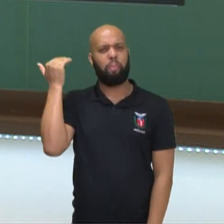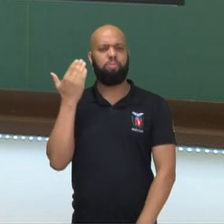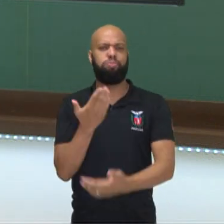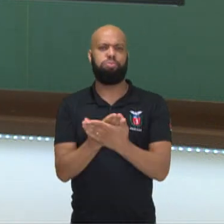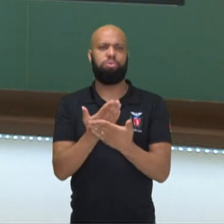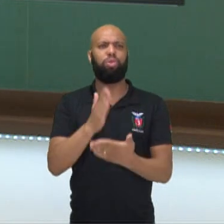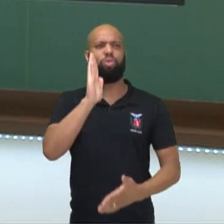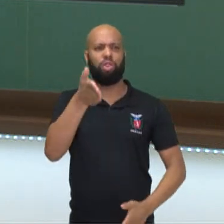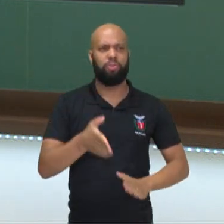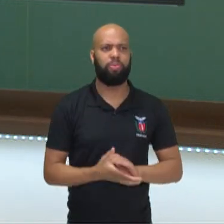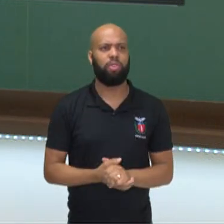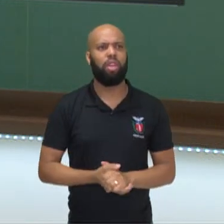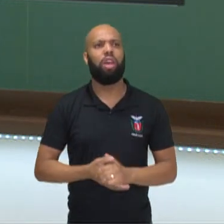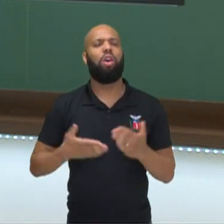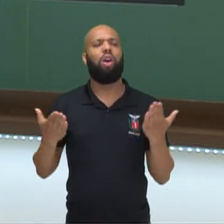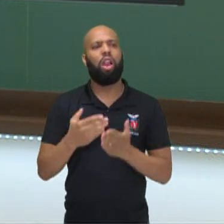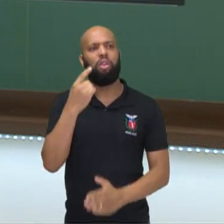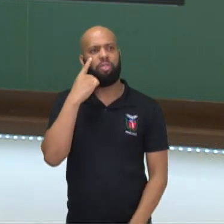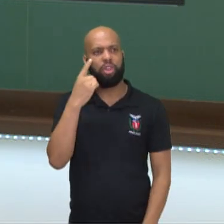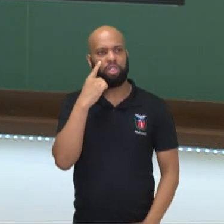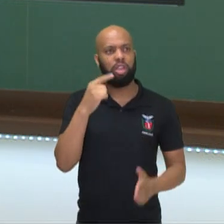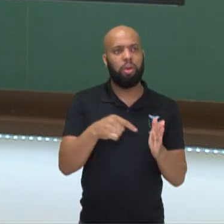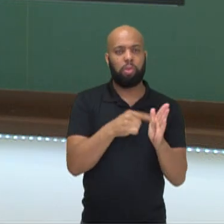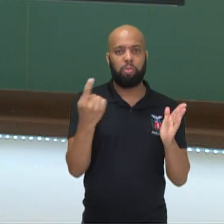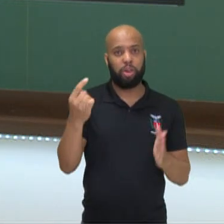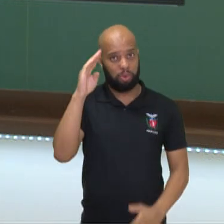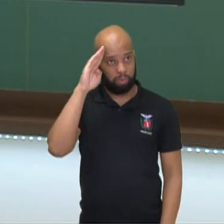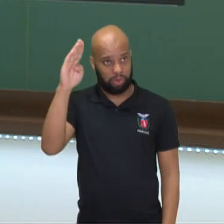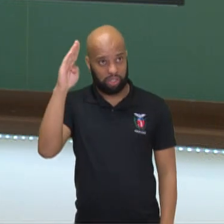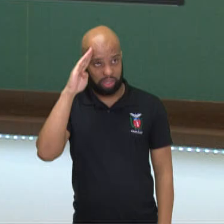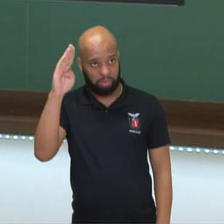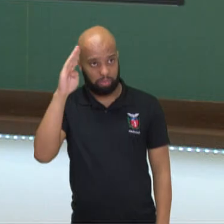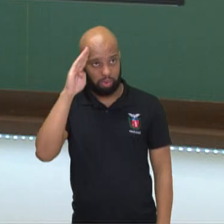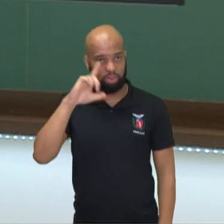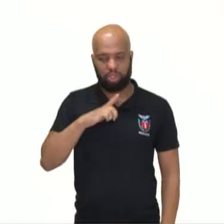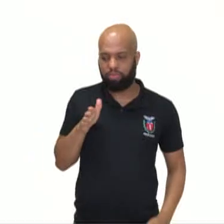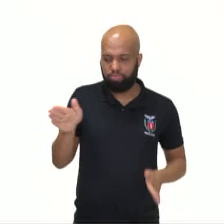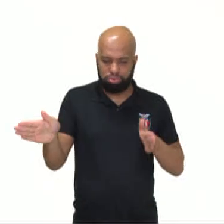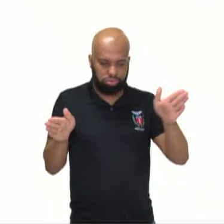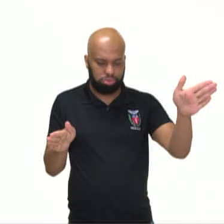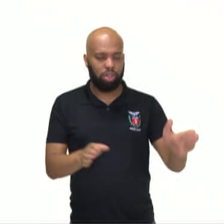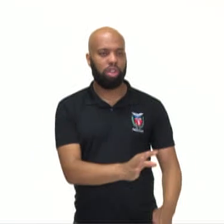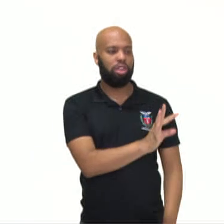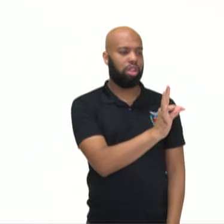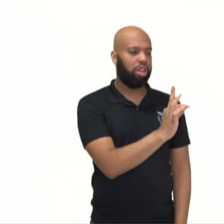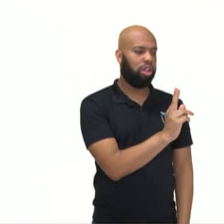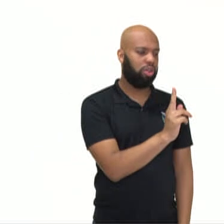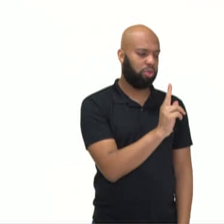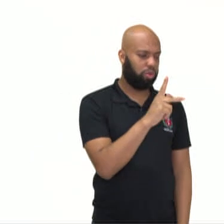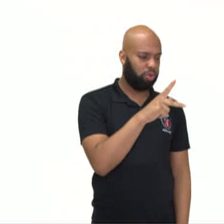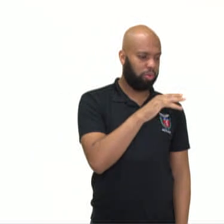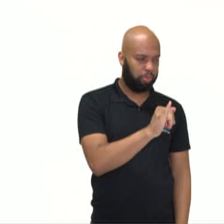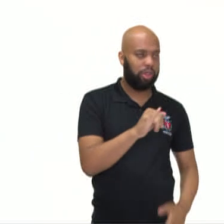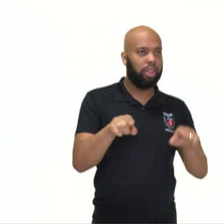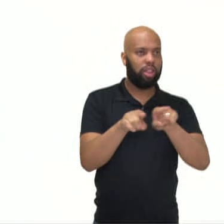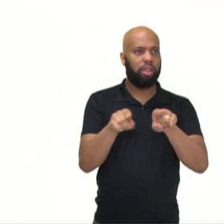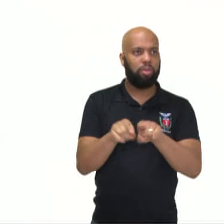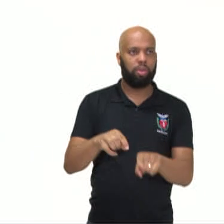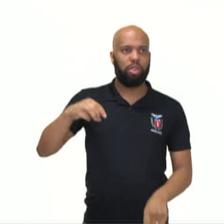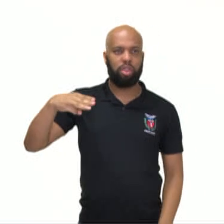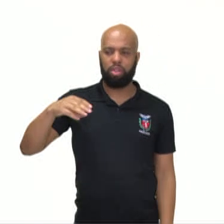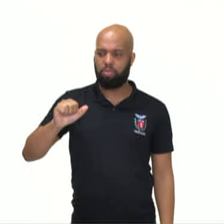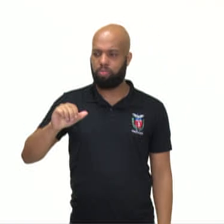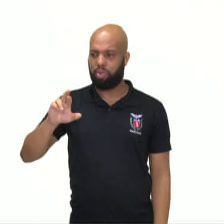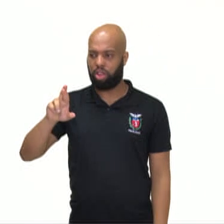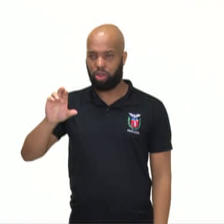anteriores aí. Vamos lá. Primeiro, os dois principais troncos linguísticos, tupi e macro-g. No